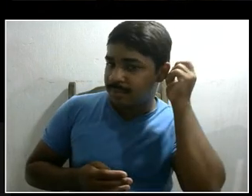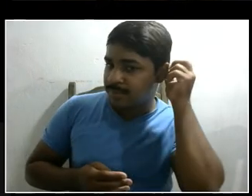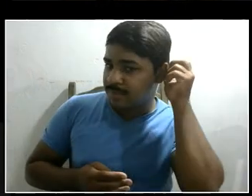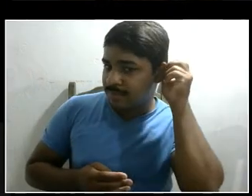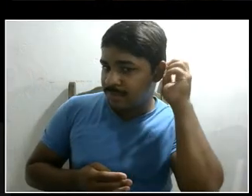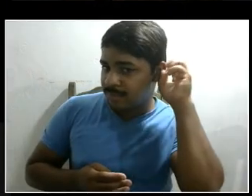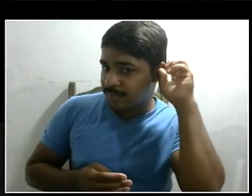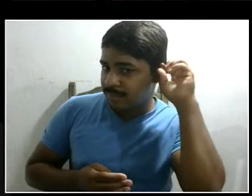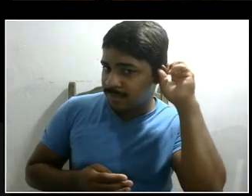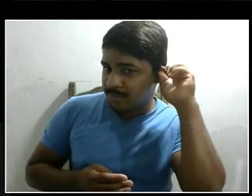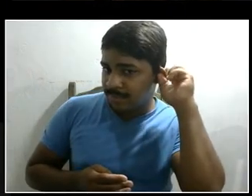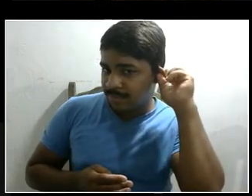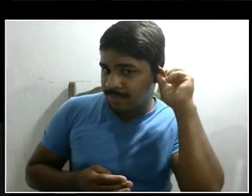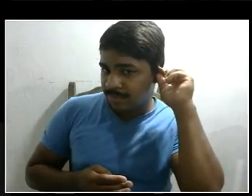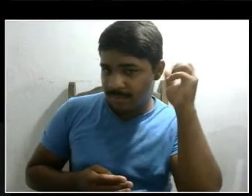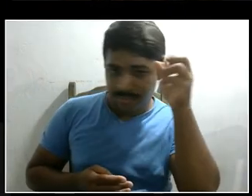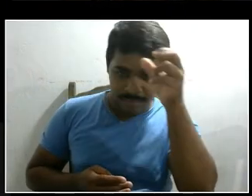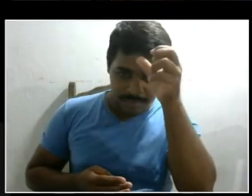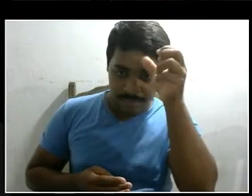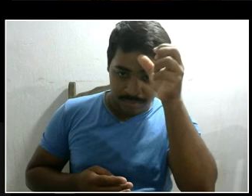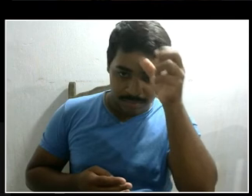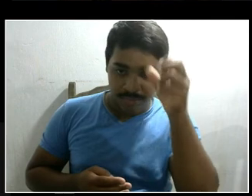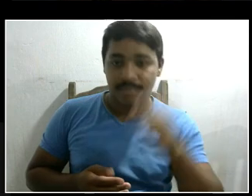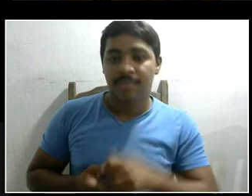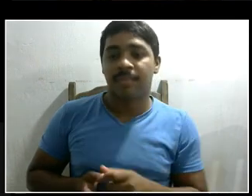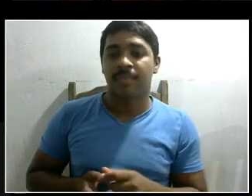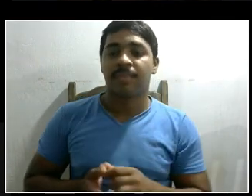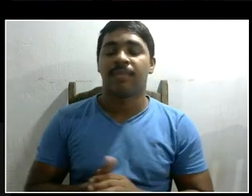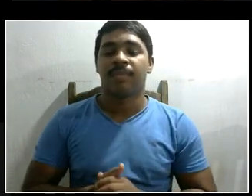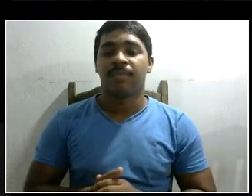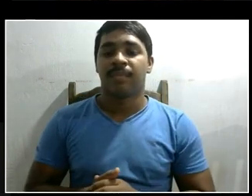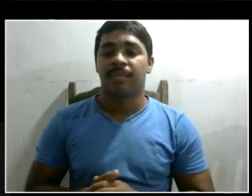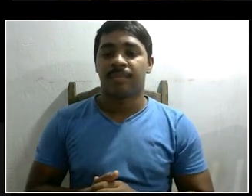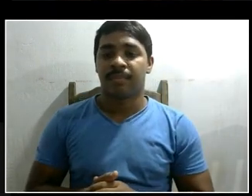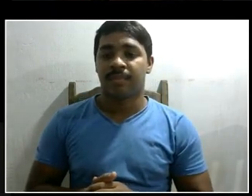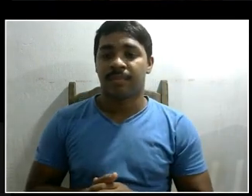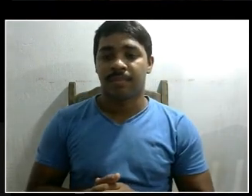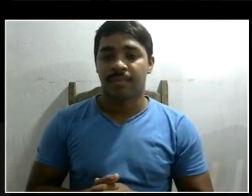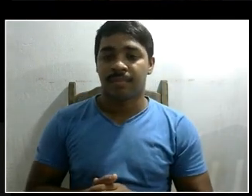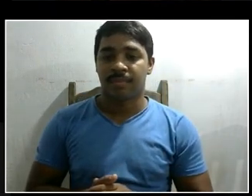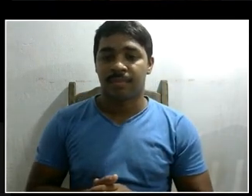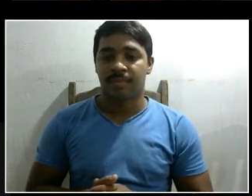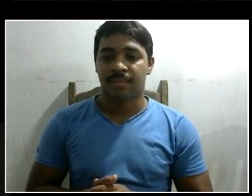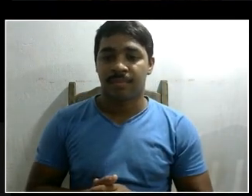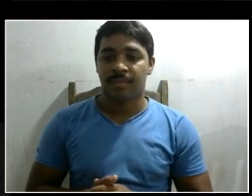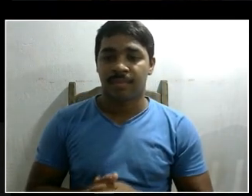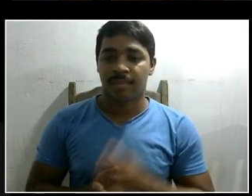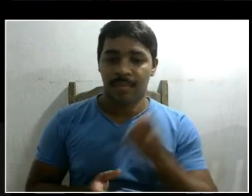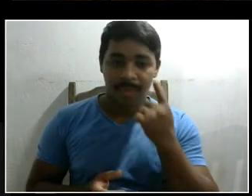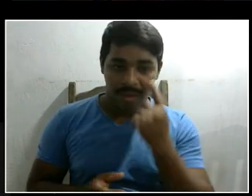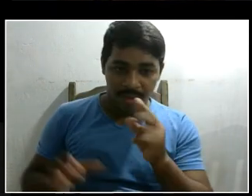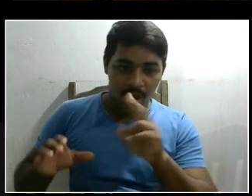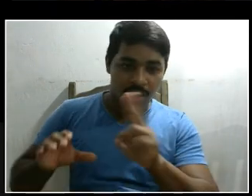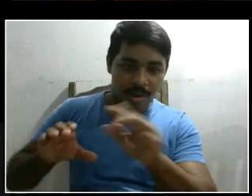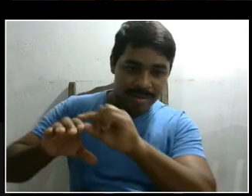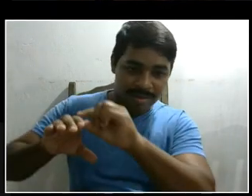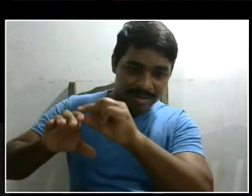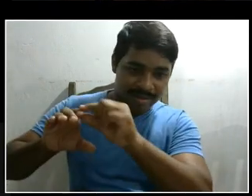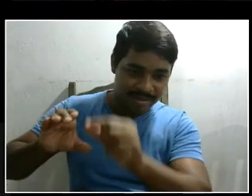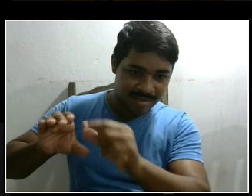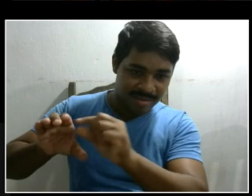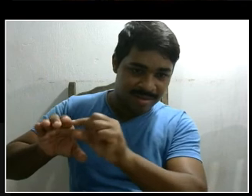interno, que é essa partezinha amarela. E temos a mesoderma, que seria o quê? A parte do meio, certo? Seria